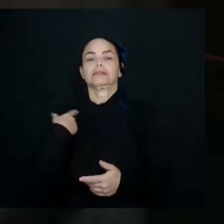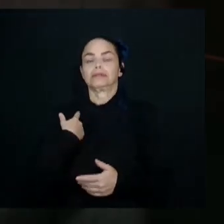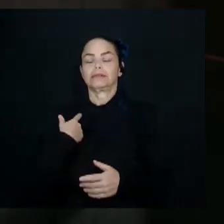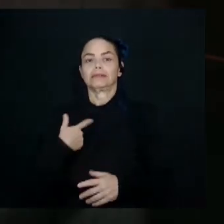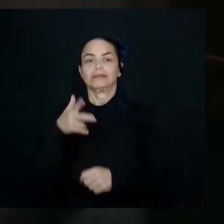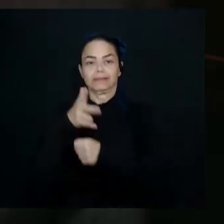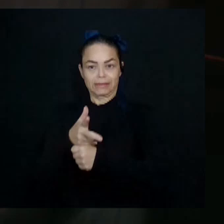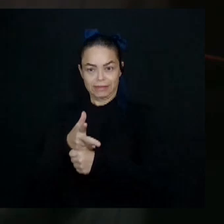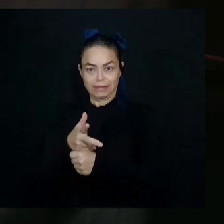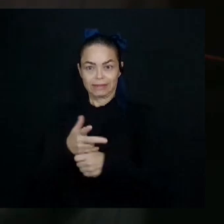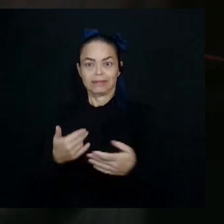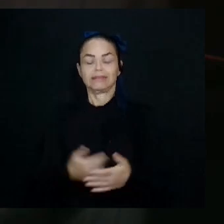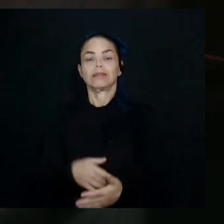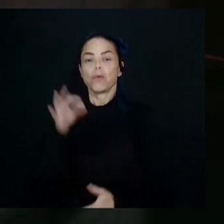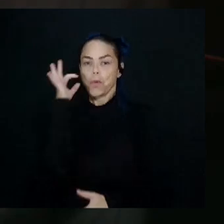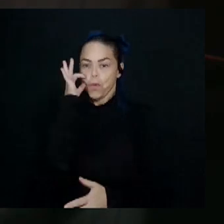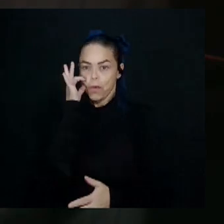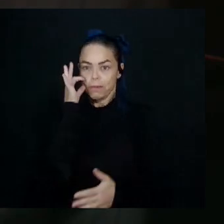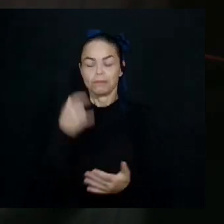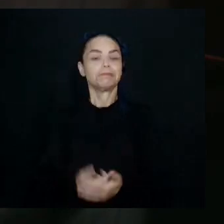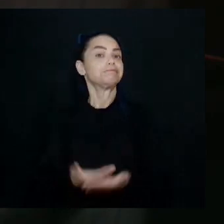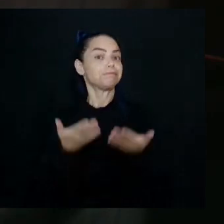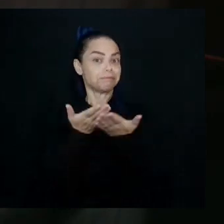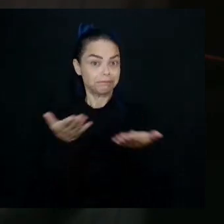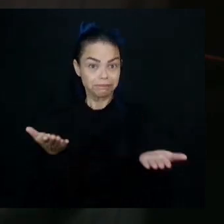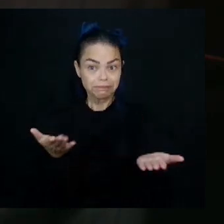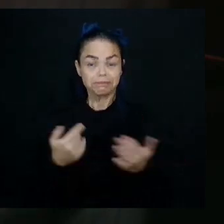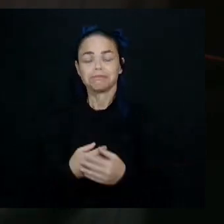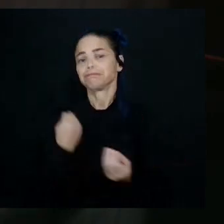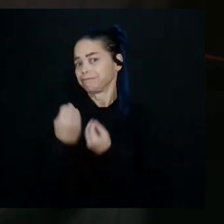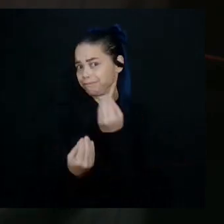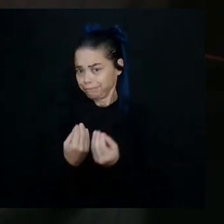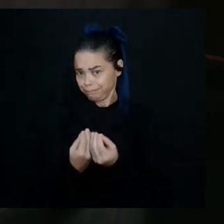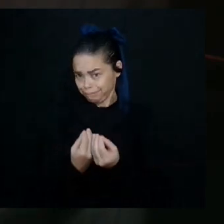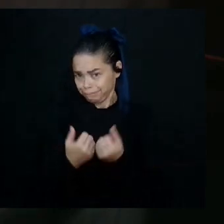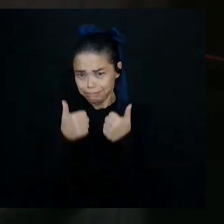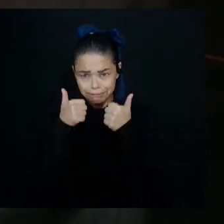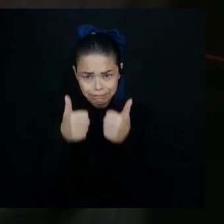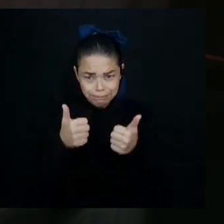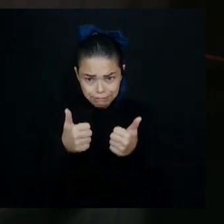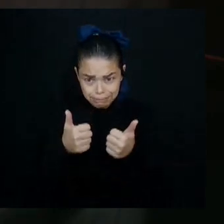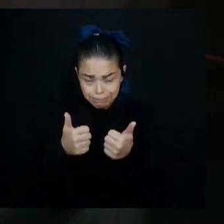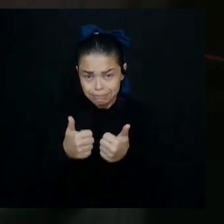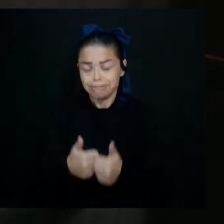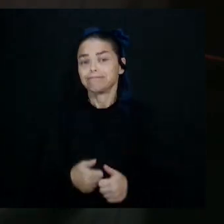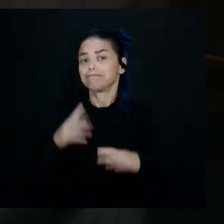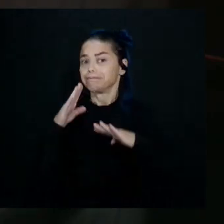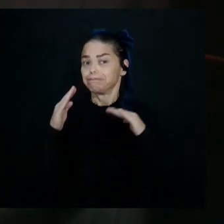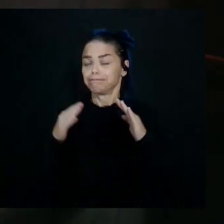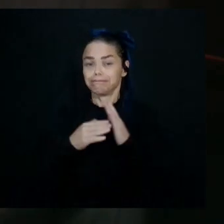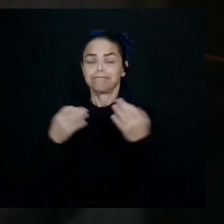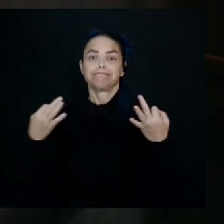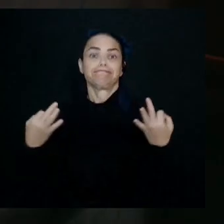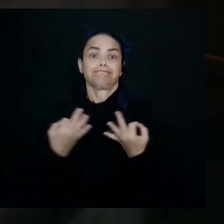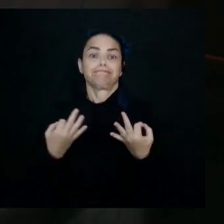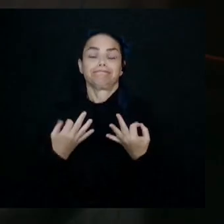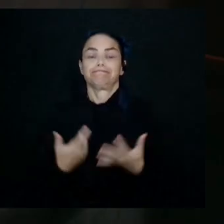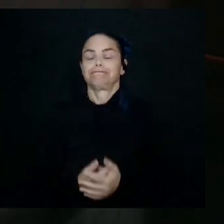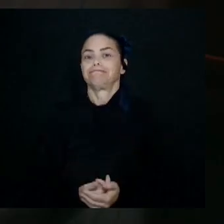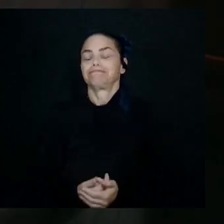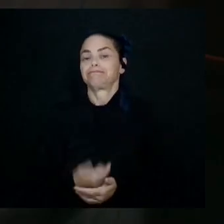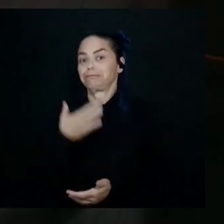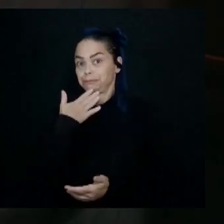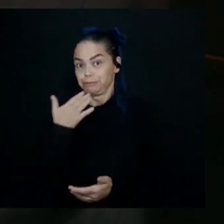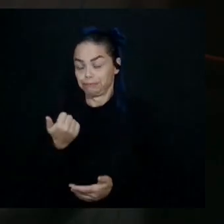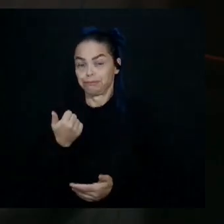Câmara ao vivo para você. Como é que você tá? Tudo bem? Por aqui tudo ótimo e vai ficar melhor ainda porque a sexta-feira só